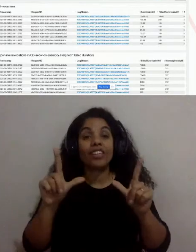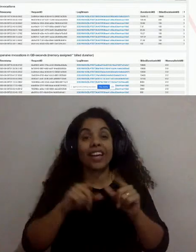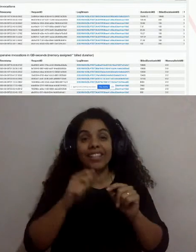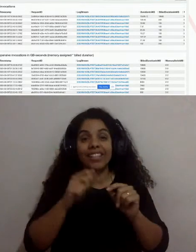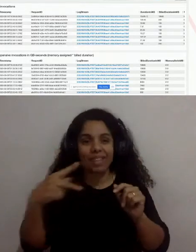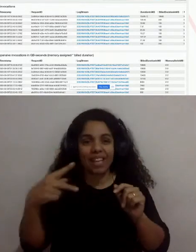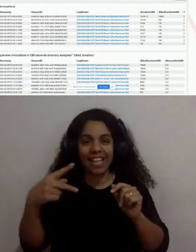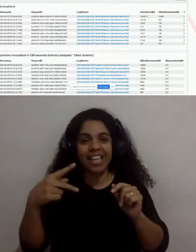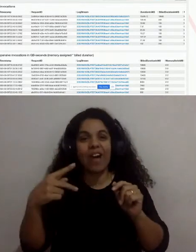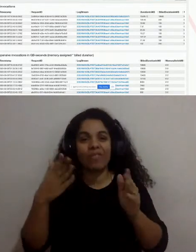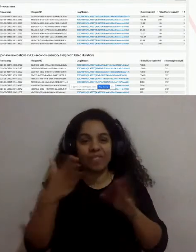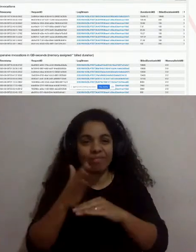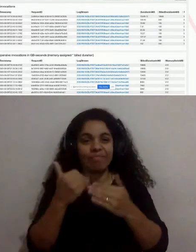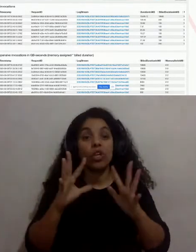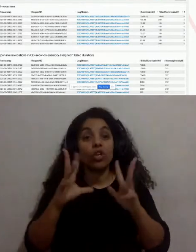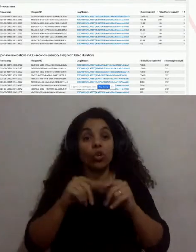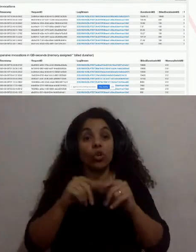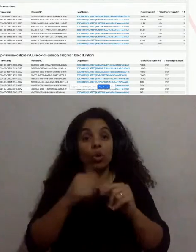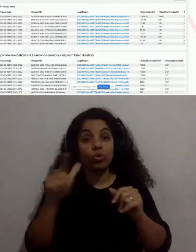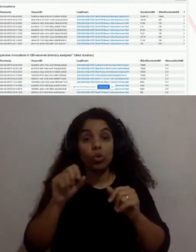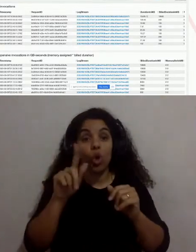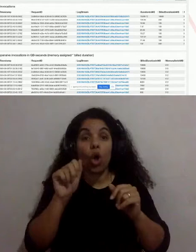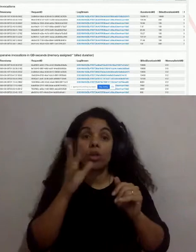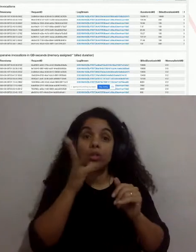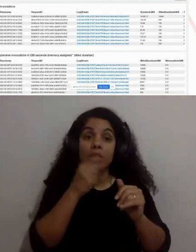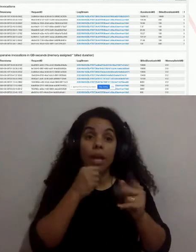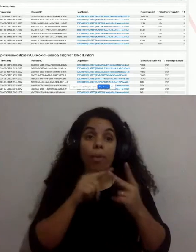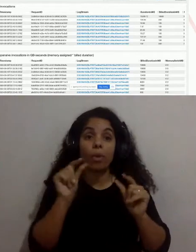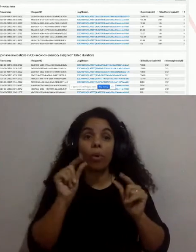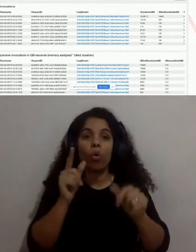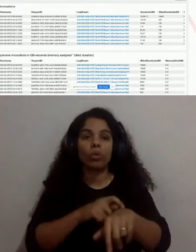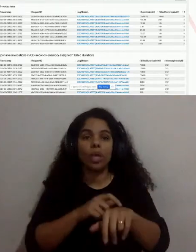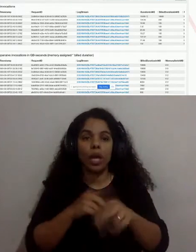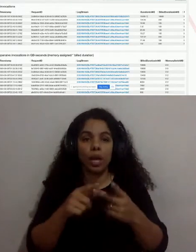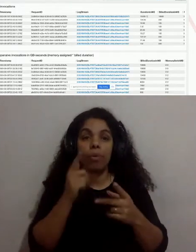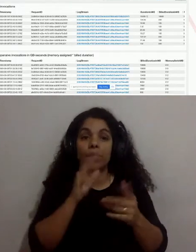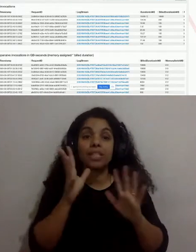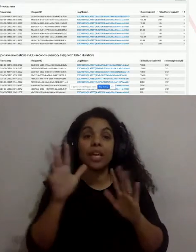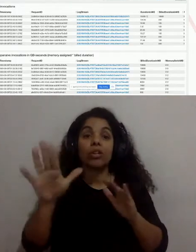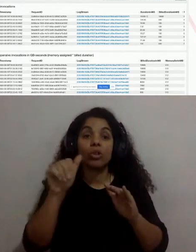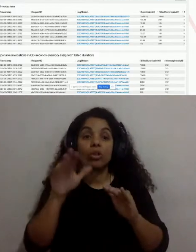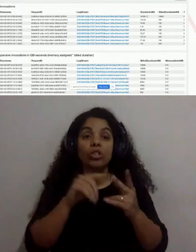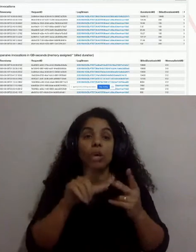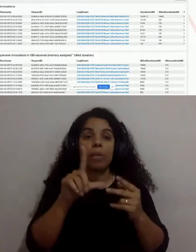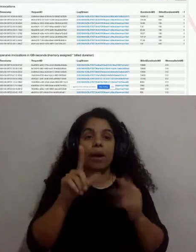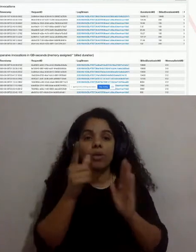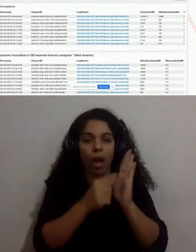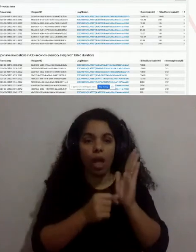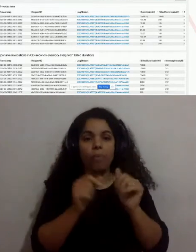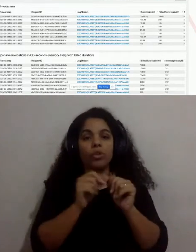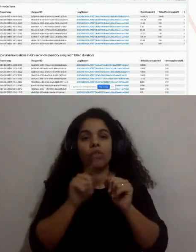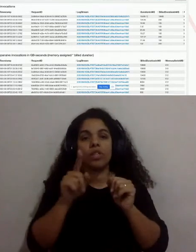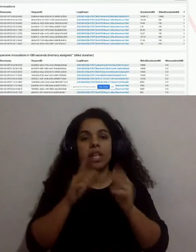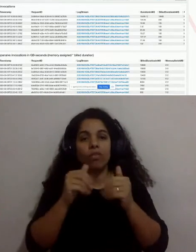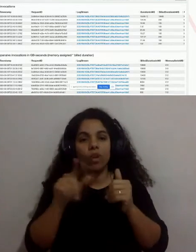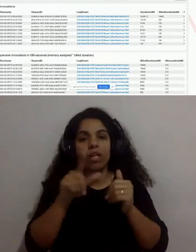os outros logs demoram muito pouco tempo. Quer dizer que eu estou chamando o Lambda, estou fazendo a